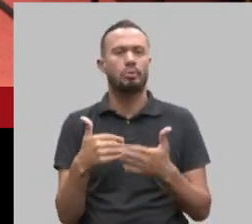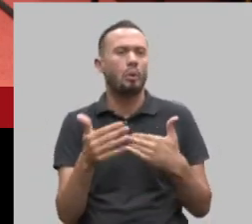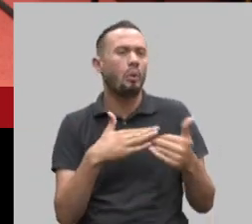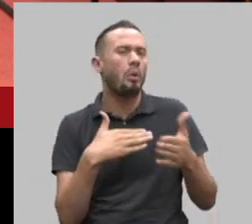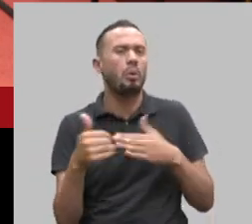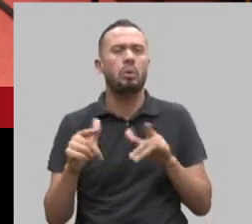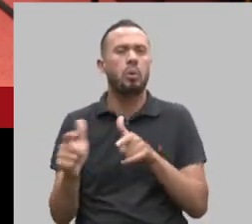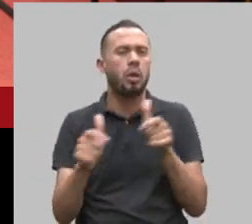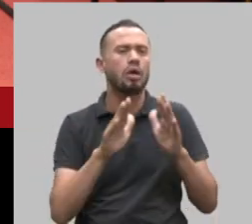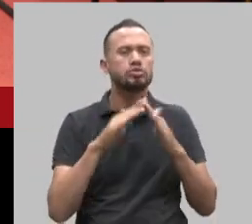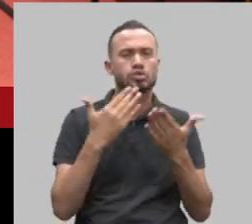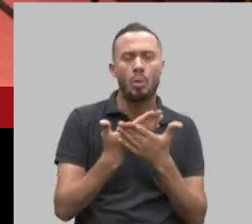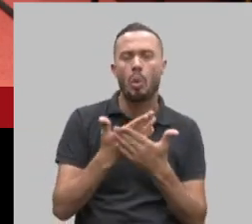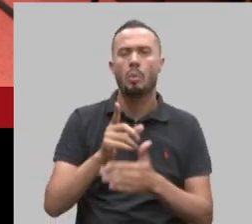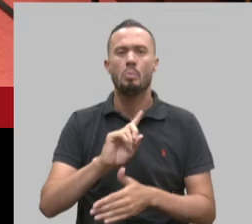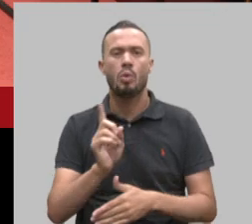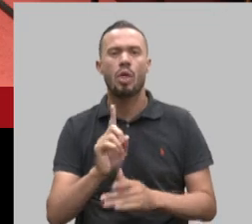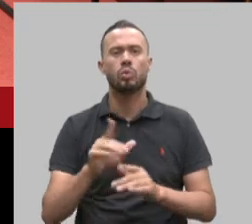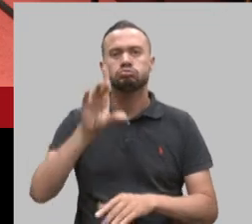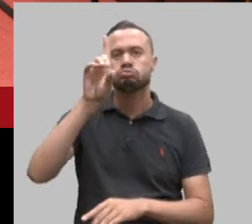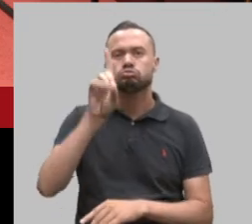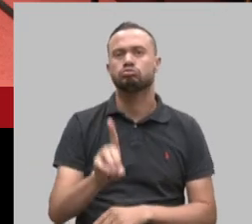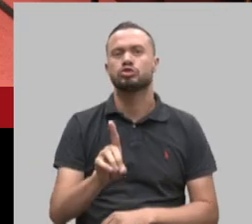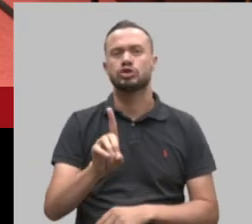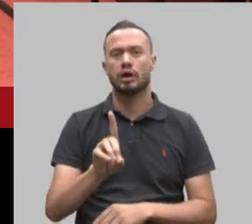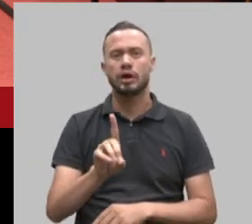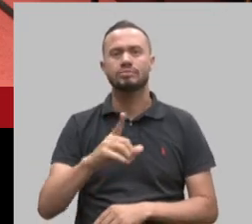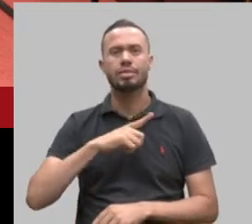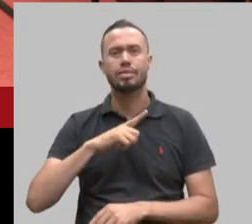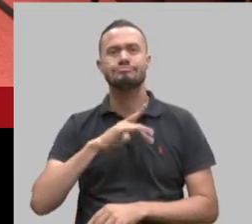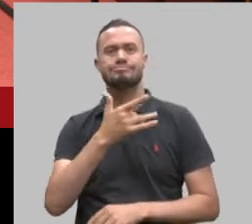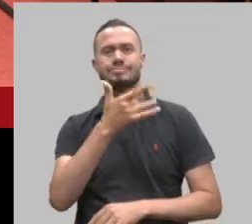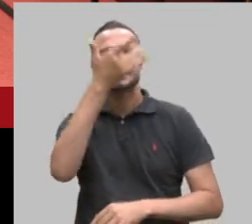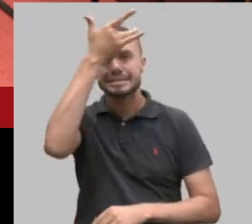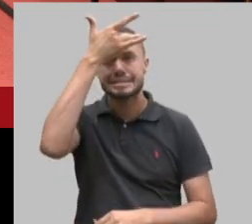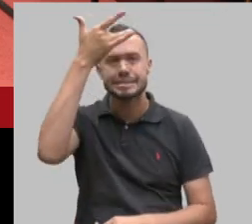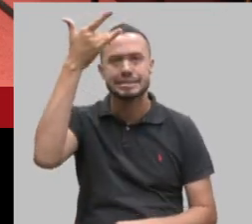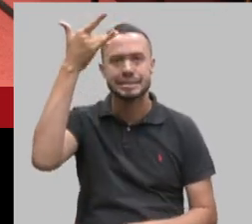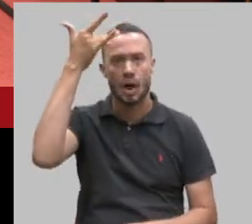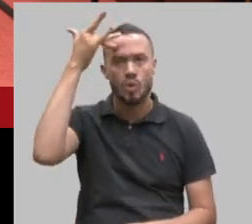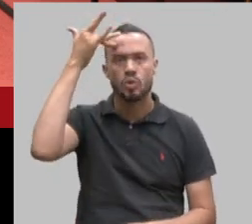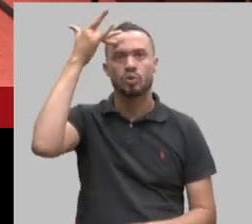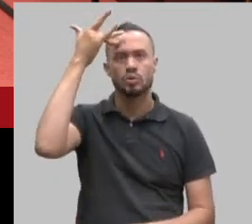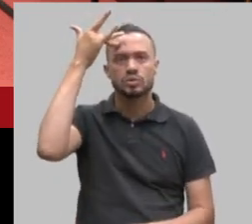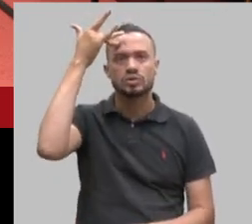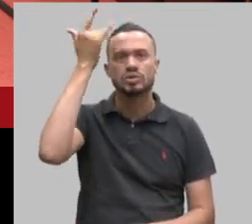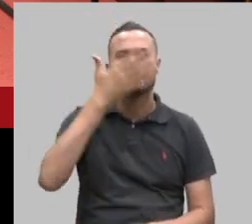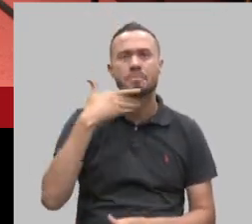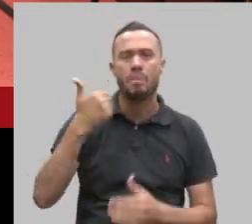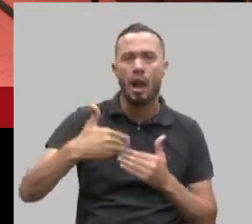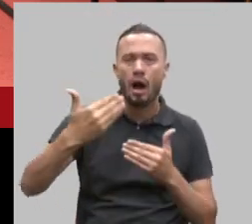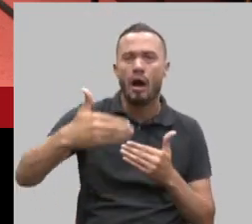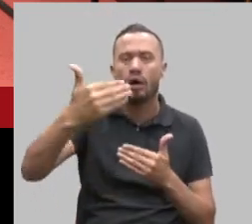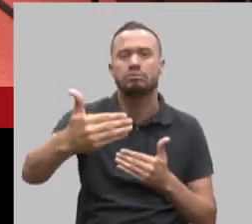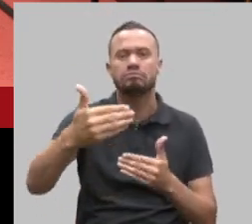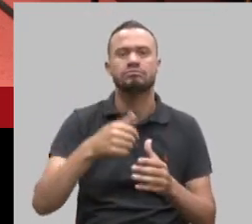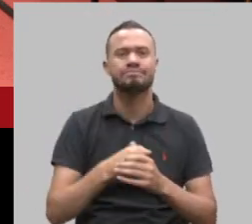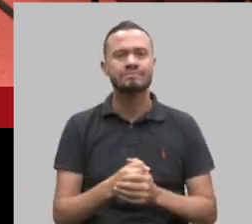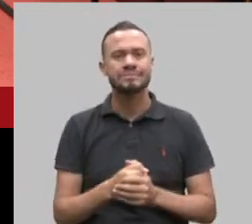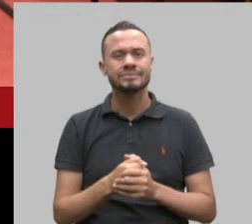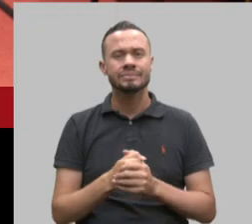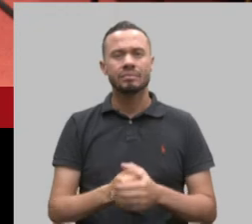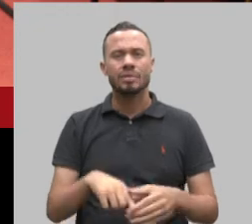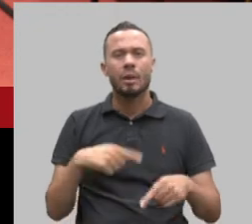não o direito da gente ter uma saúde mental cada vez melhor porque nós estamos numa